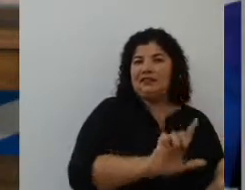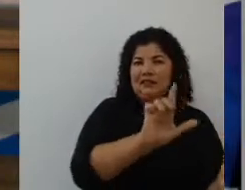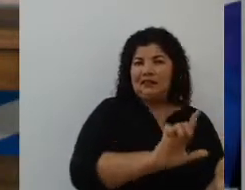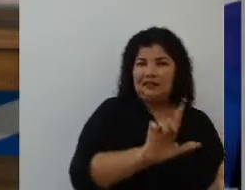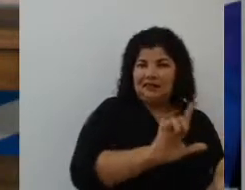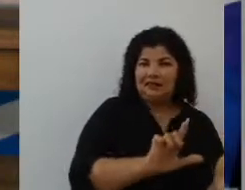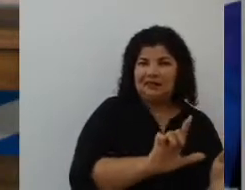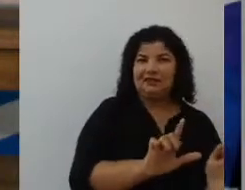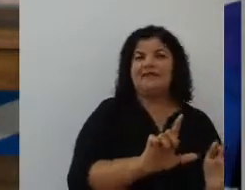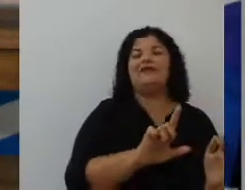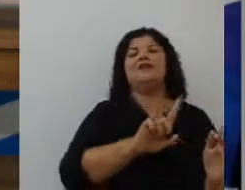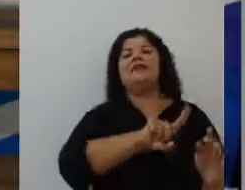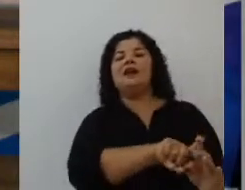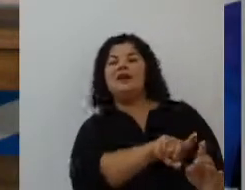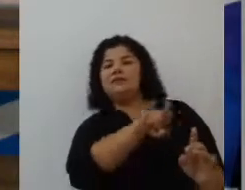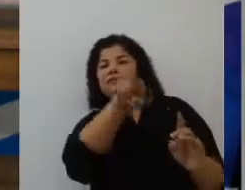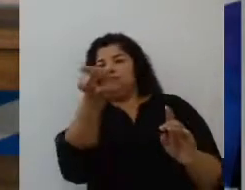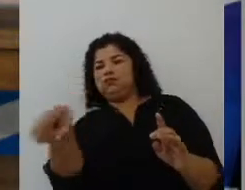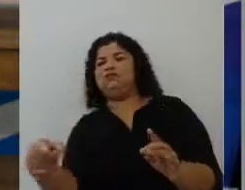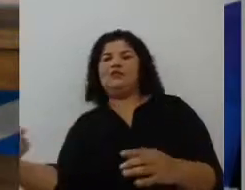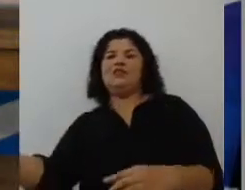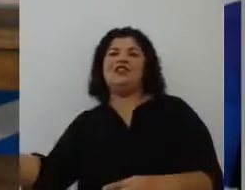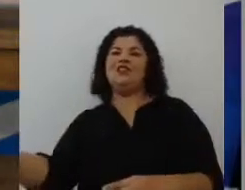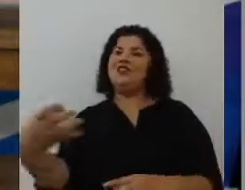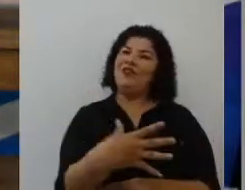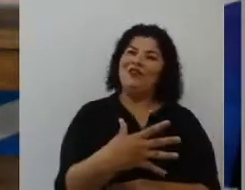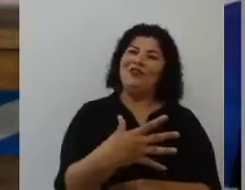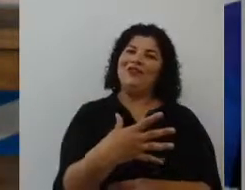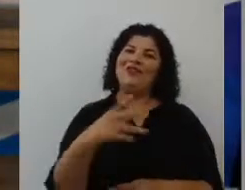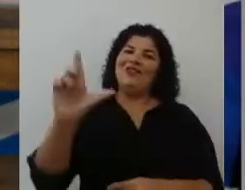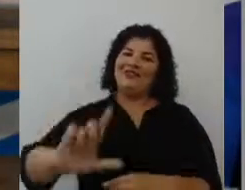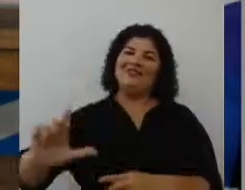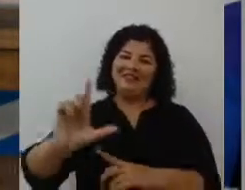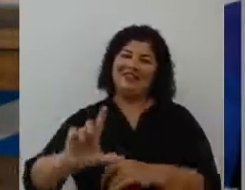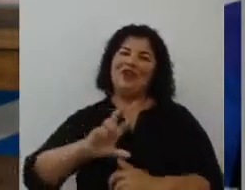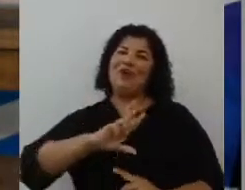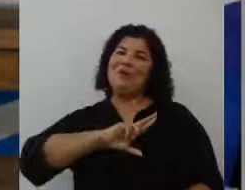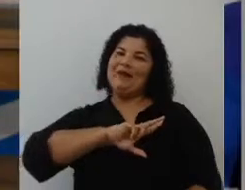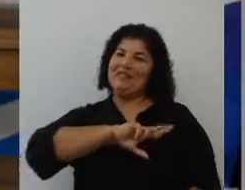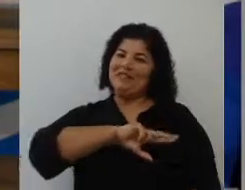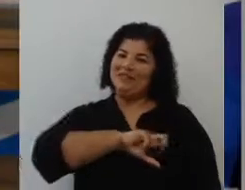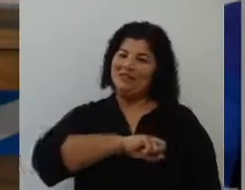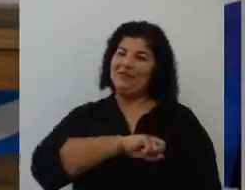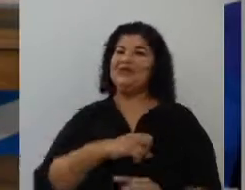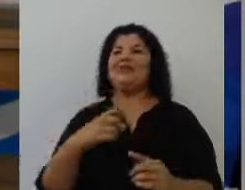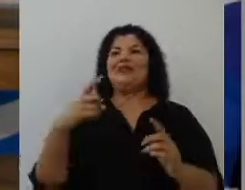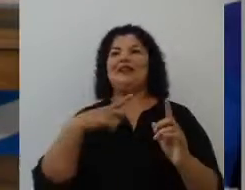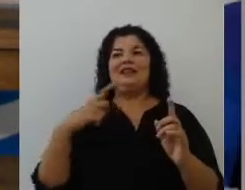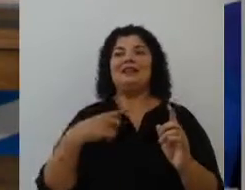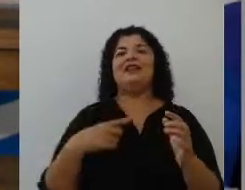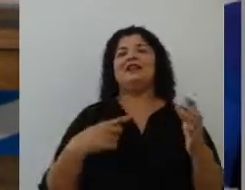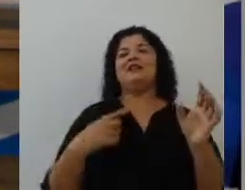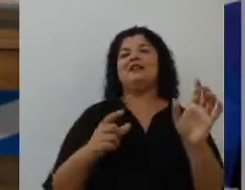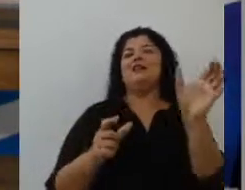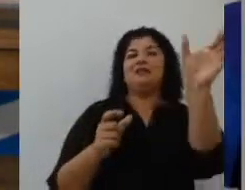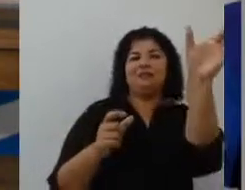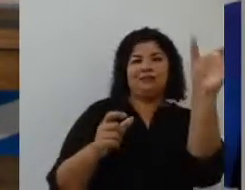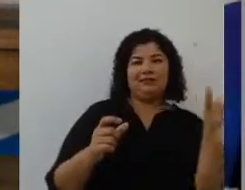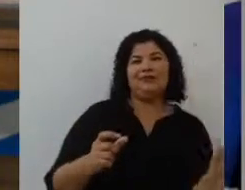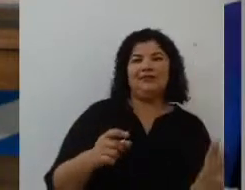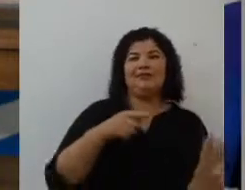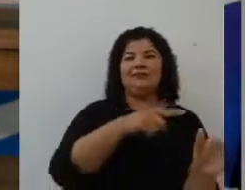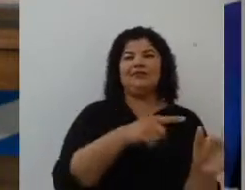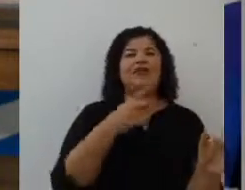arcadismo, né, para o novo movimento que surge, o romantismo. Então, enquanto no classicismo,